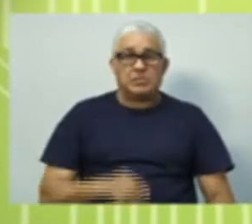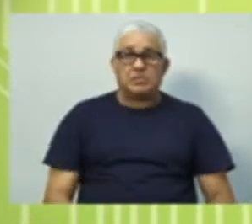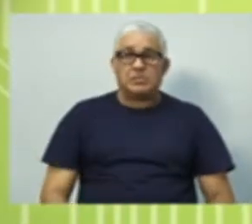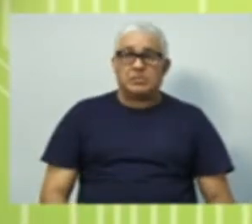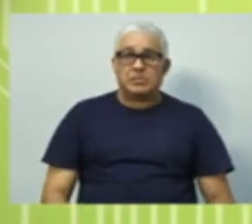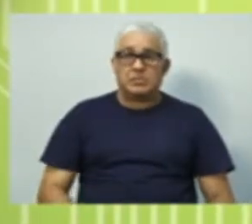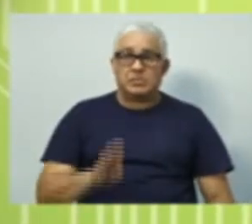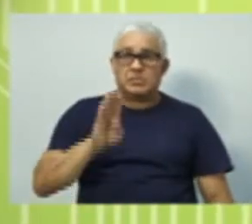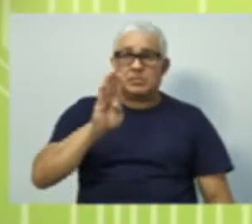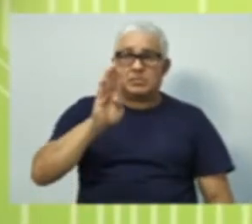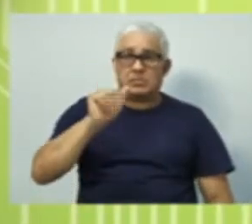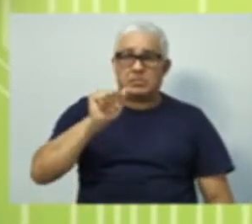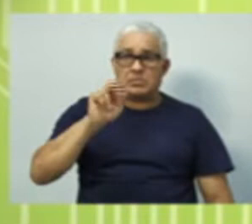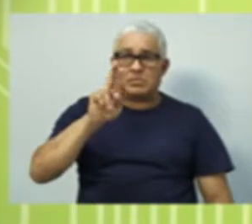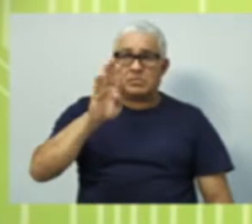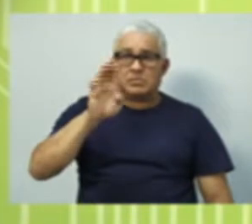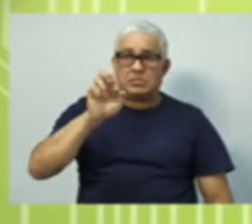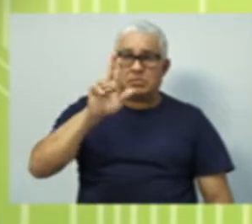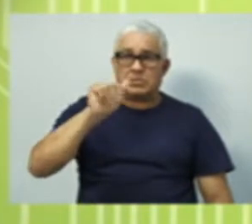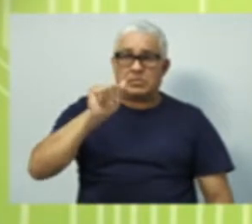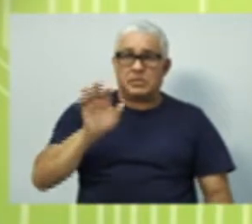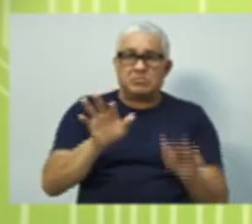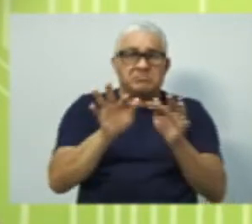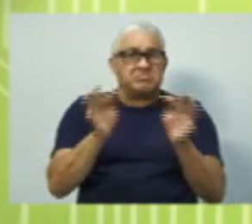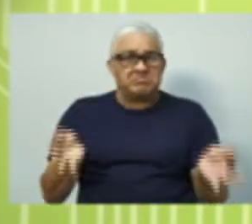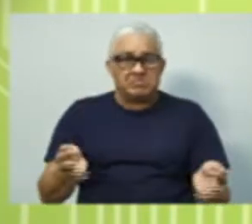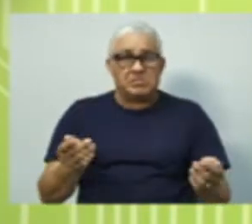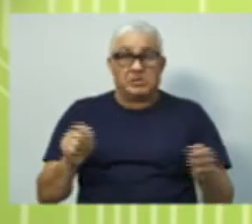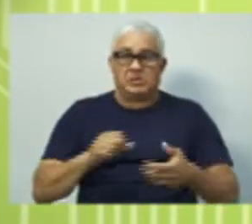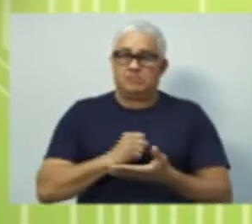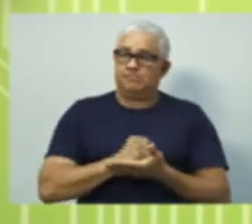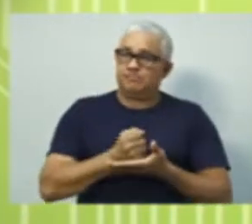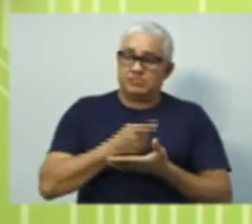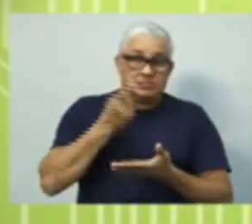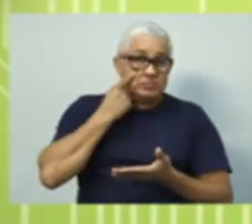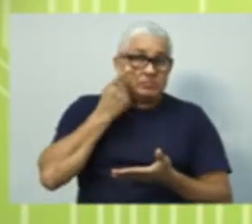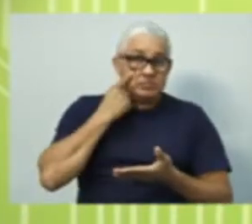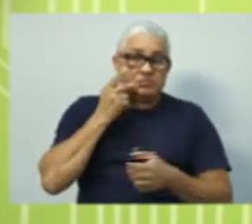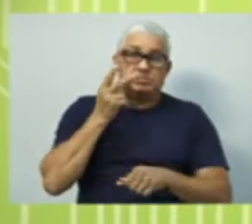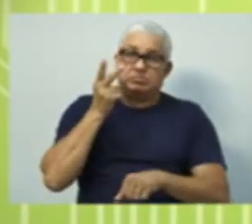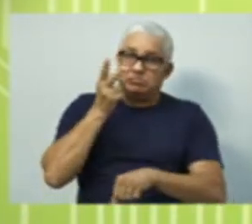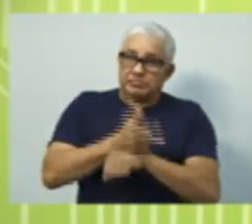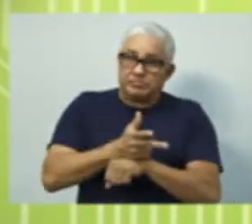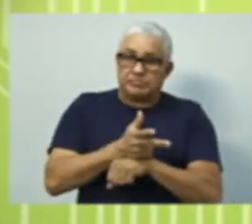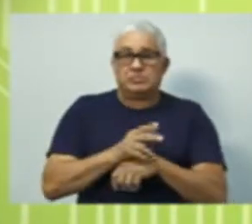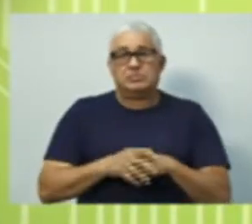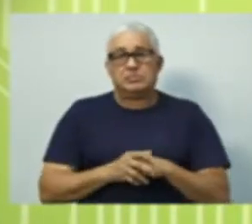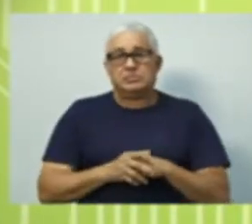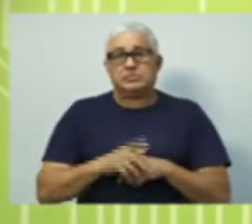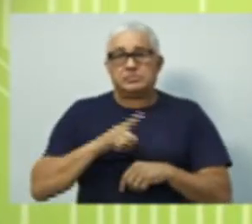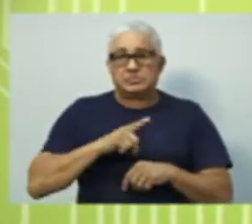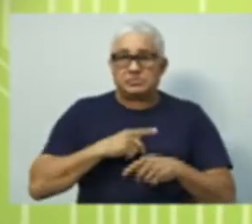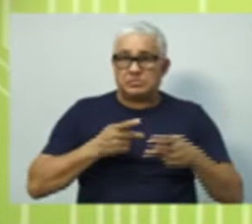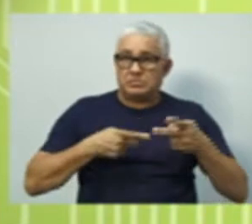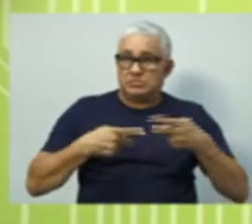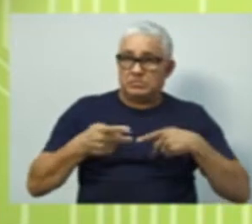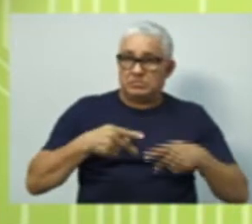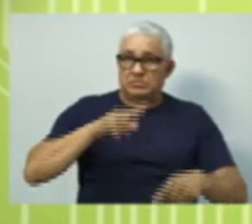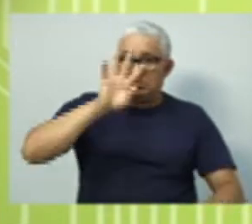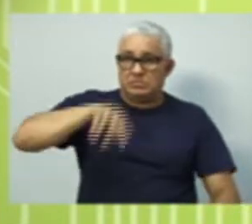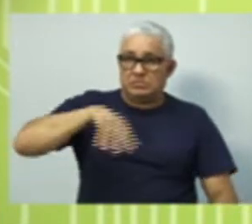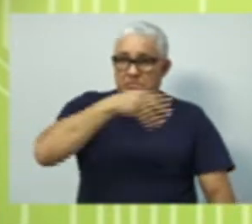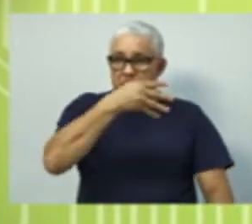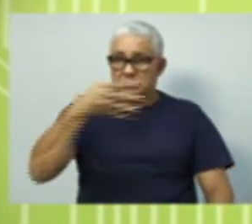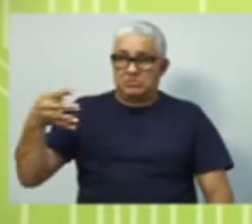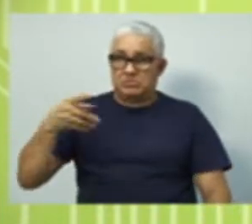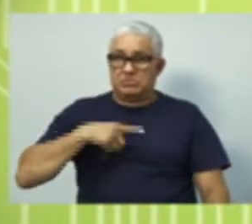pequeno movimento, e ele é bem controlado. Vocês viram na filmagem que ele tem uma planilhazinha no Excel, que ele vai